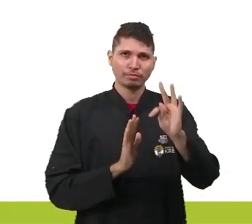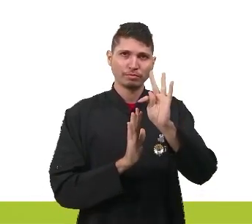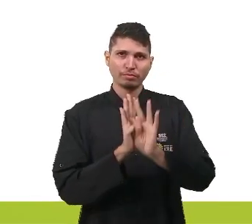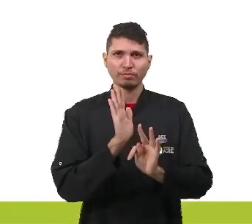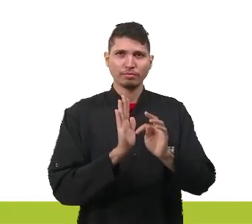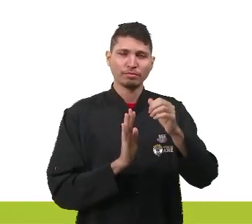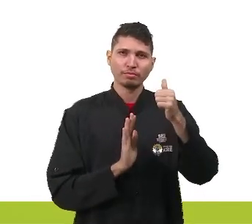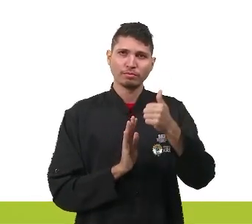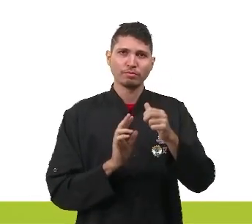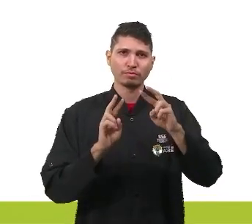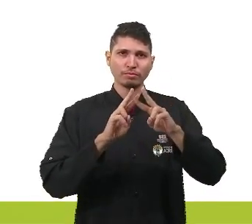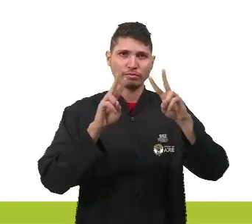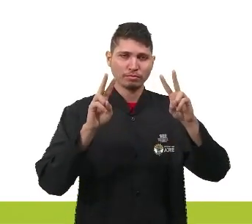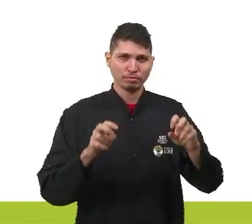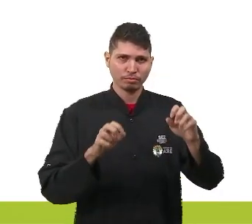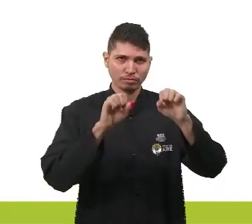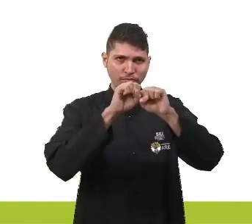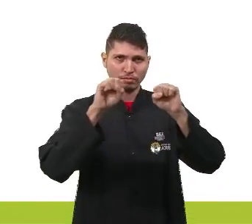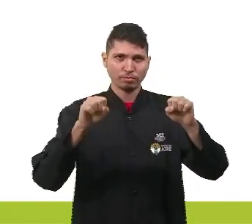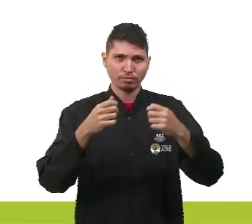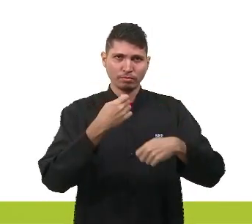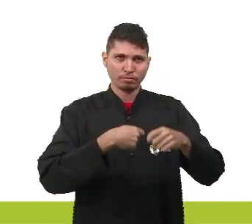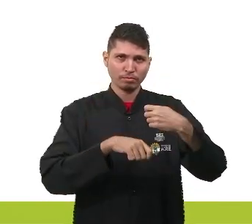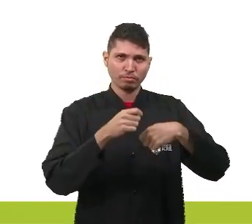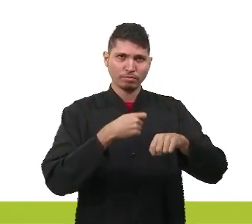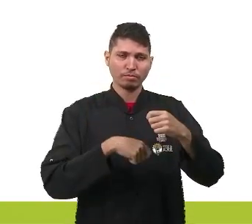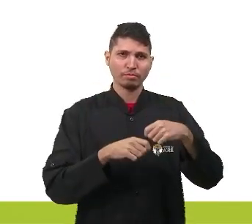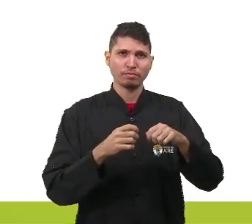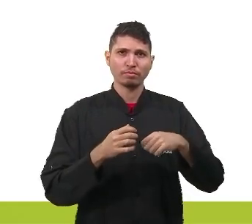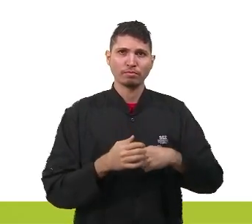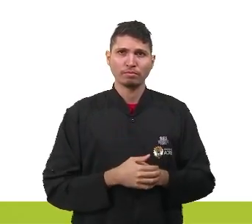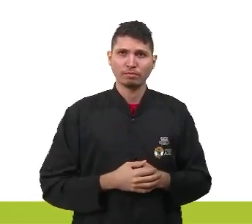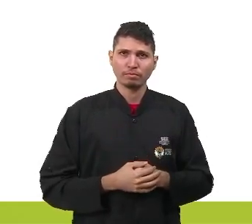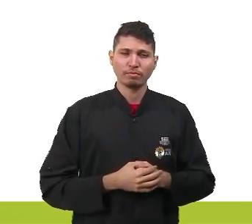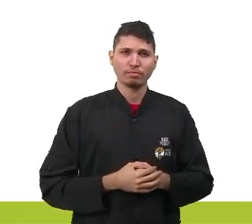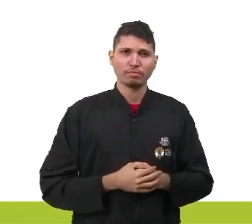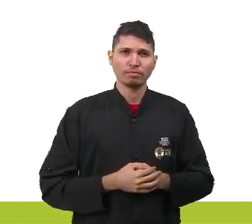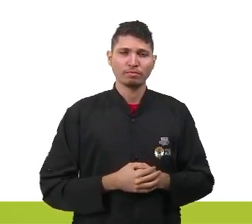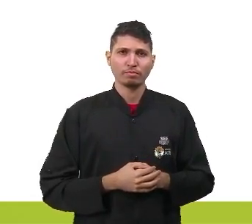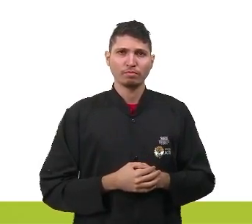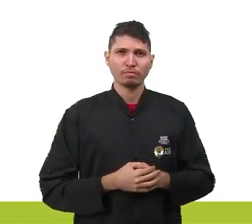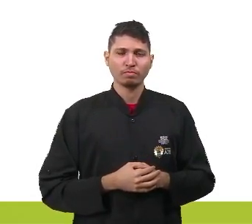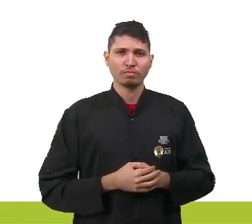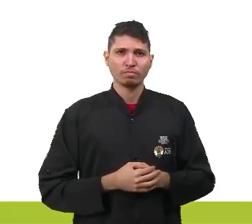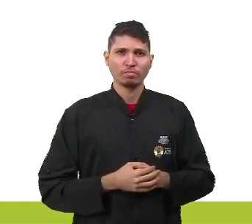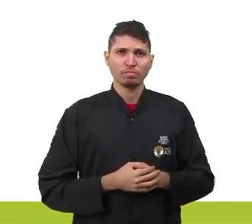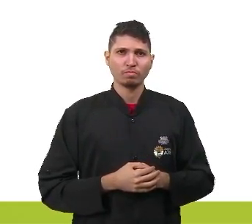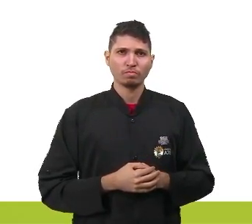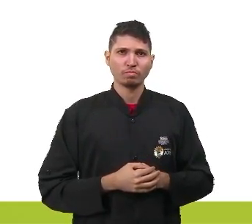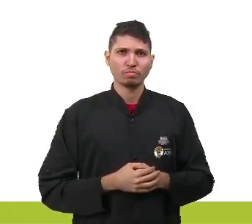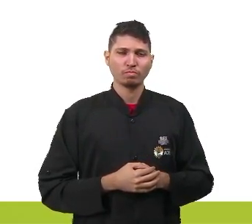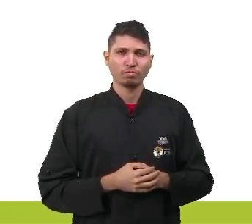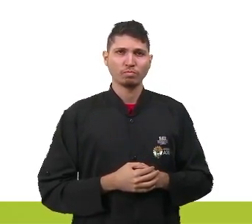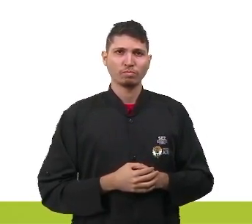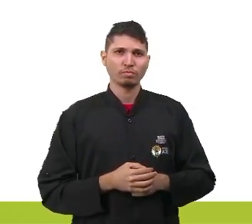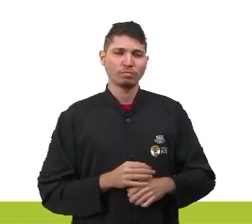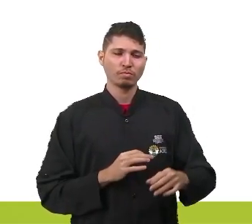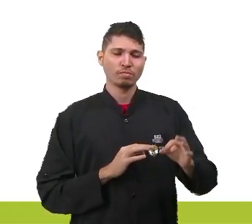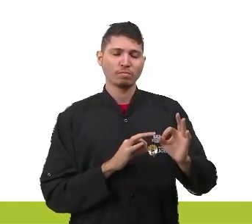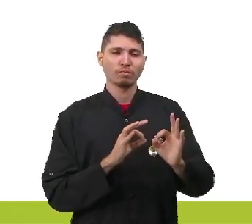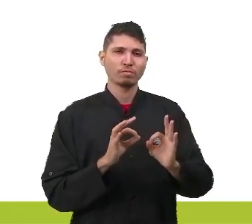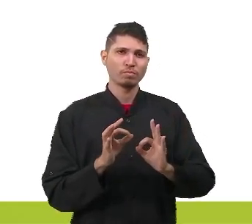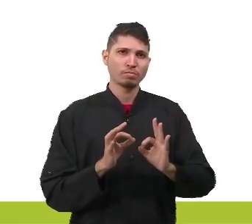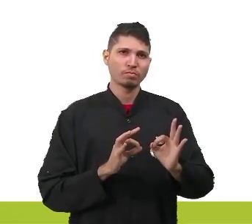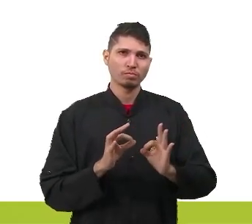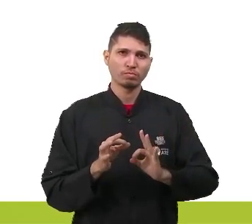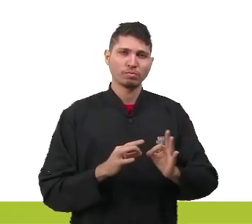sobre o mercantilismo, está falando justamente da defesa do monopólio, ou seja, da exclusividade exercida pelo rei. Enquanto que quando você fala